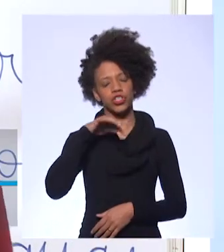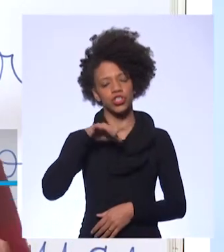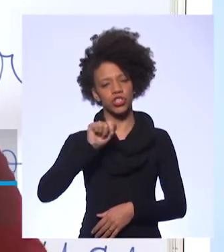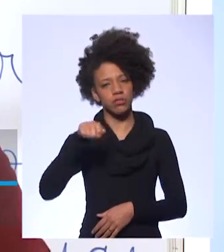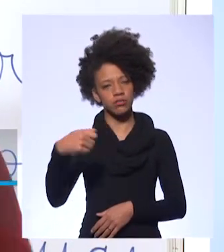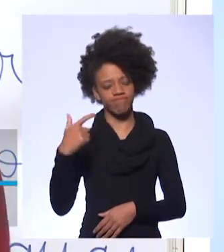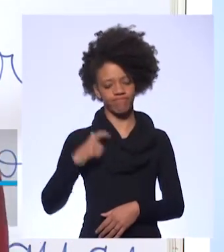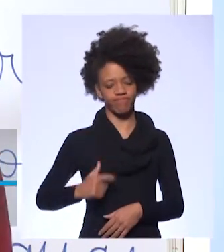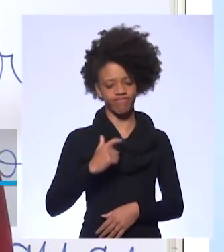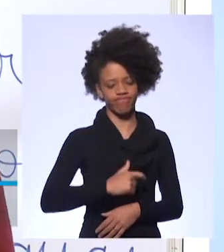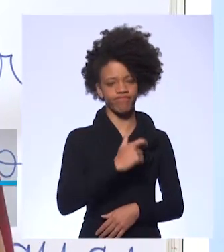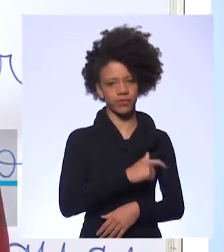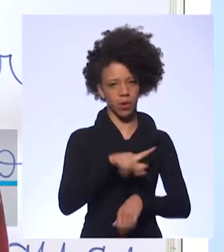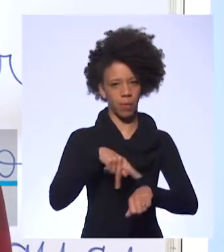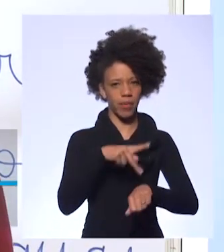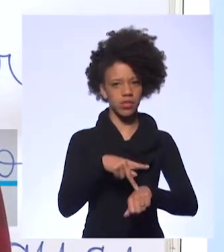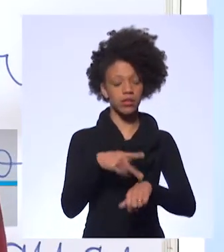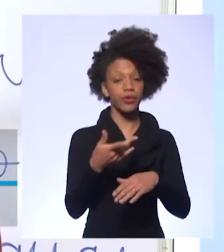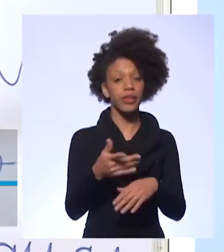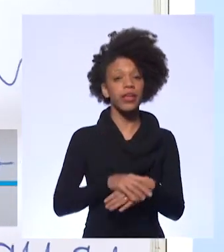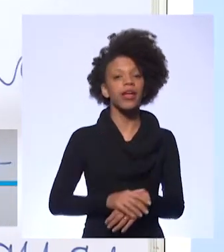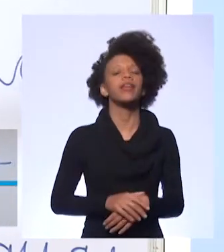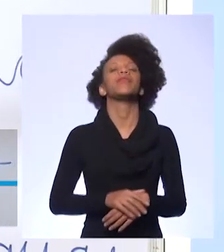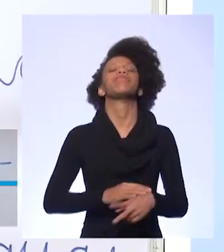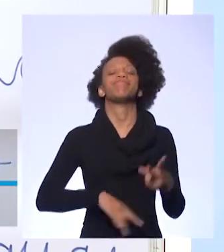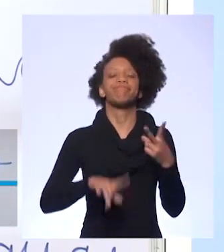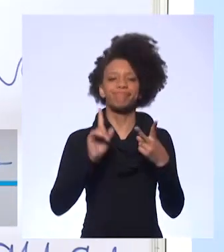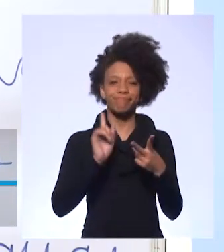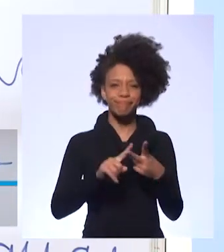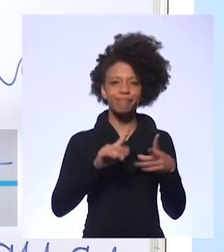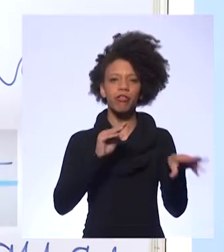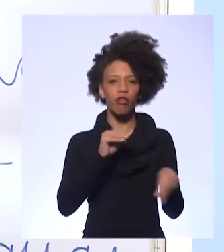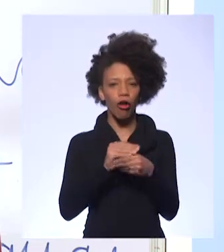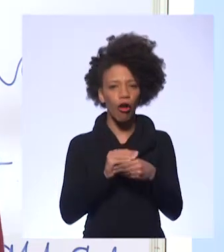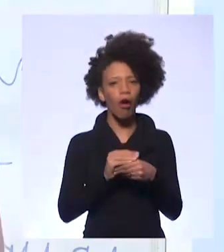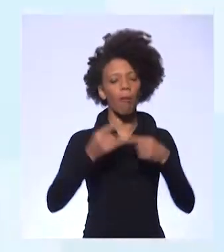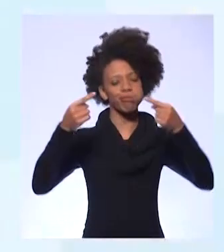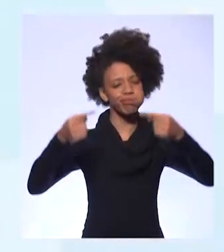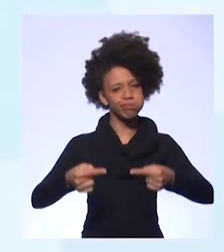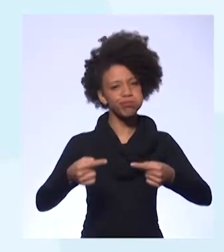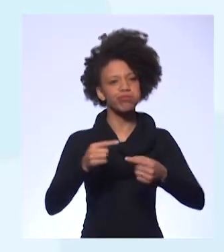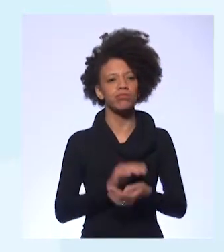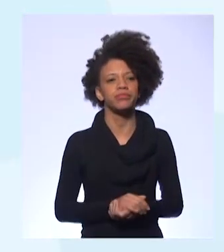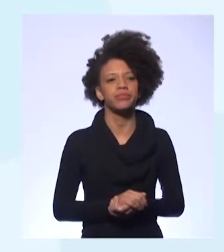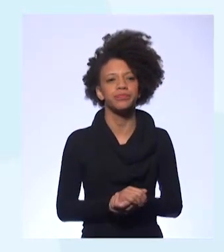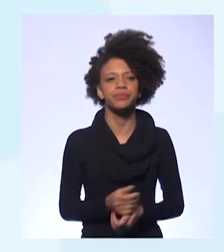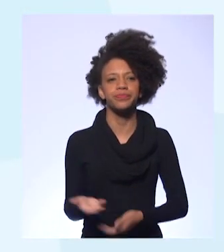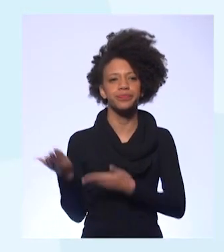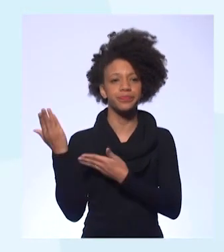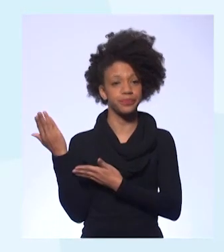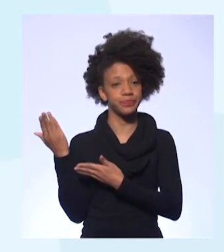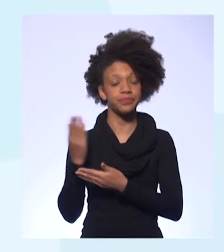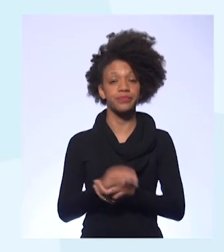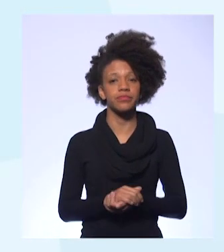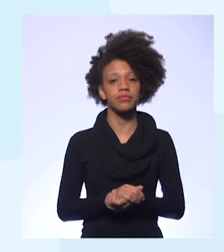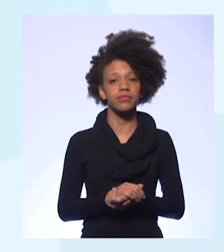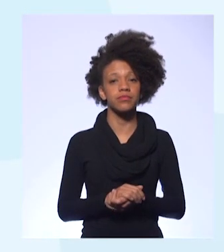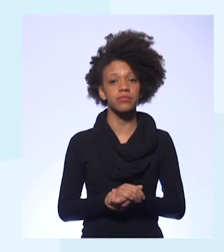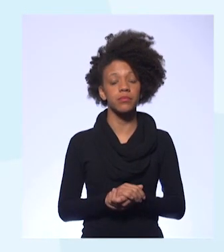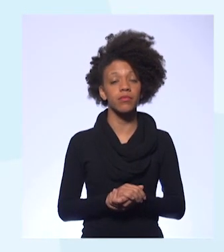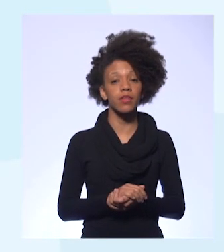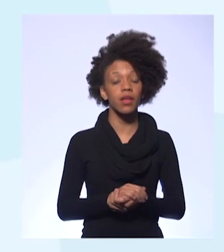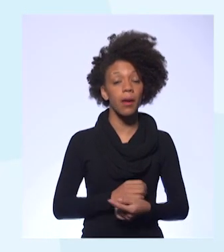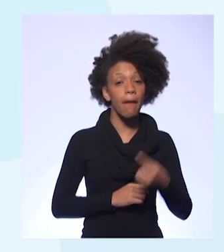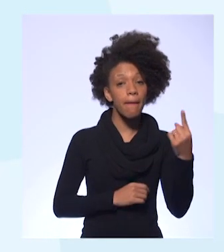um inimigo o inimigo forte Argentina mais uma informação para vocês na tela Oi e aí